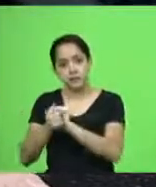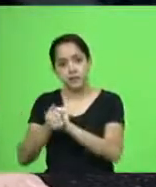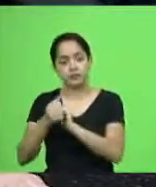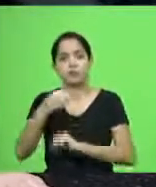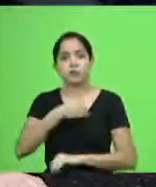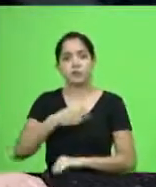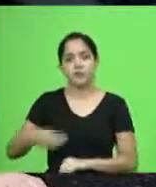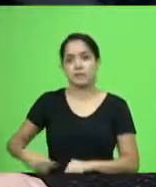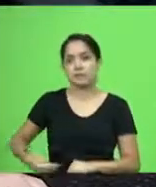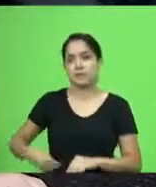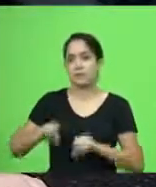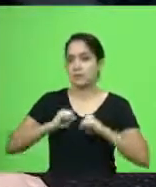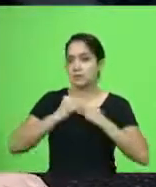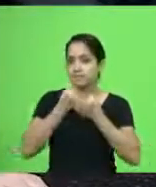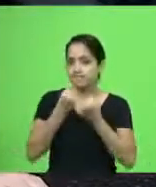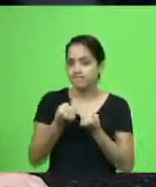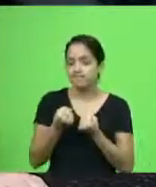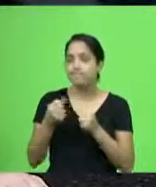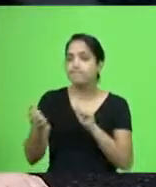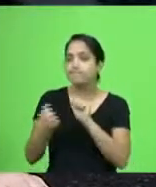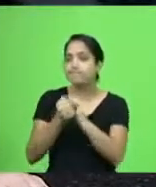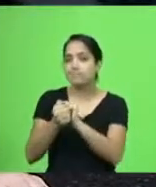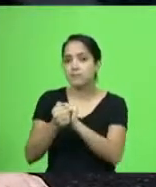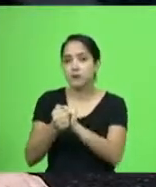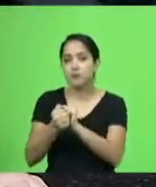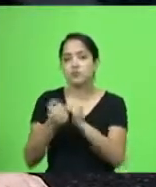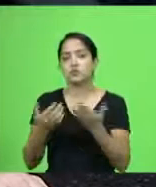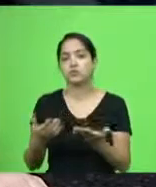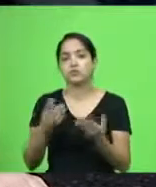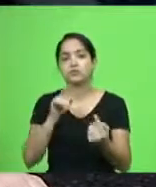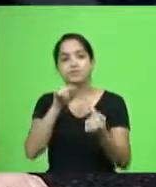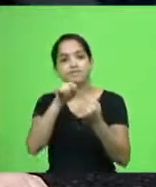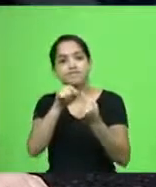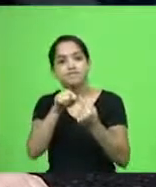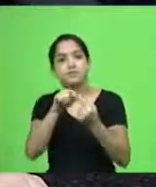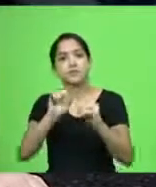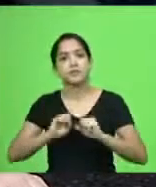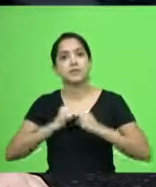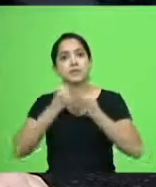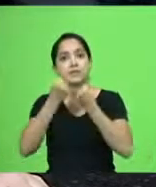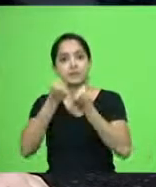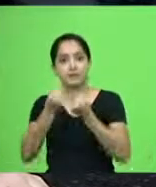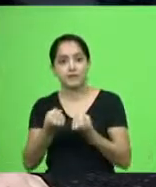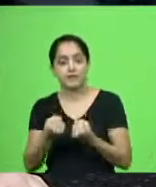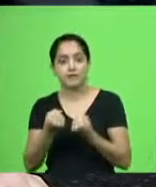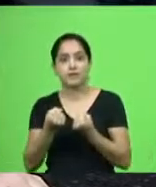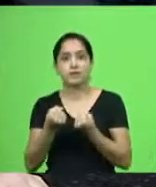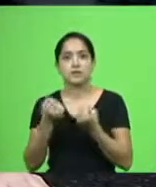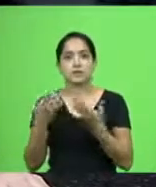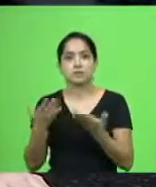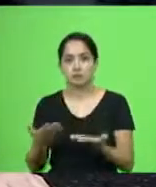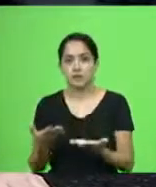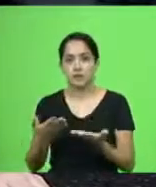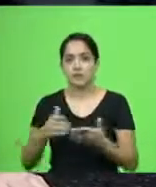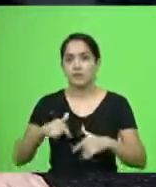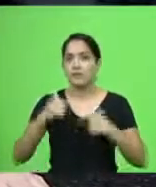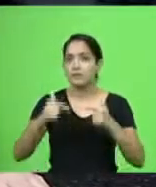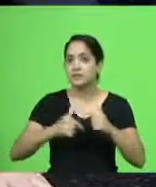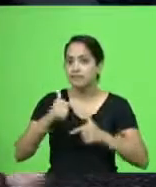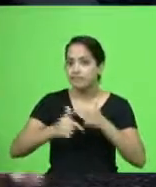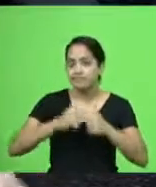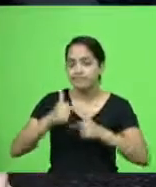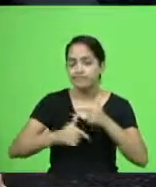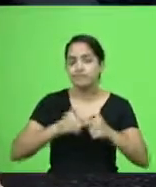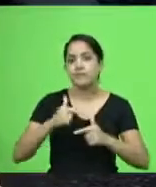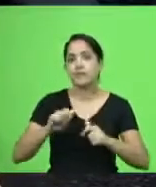luta. Quero representar aqui o parlamento nessa missão de defender a criança, defender o adolescente e fazer o nosso melhor nessa causa que é